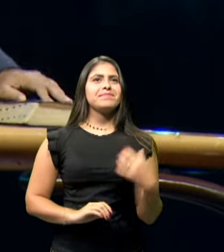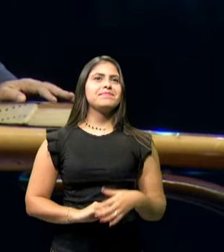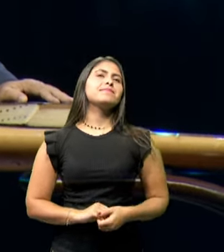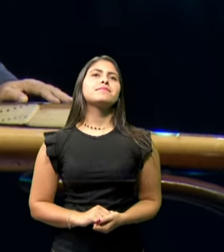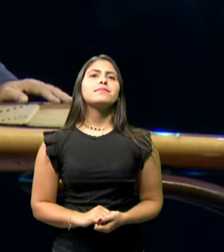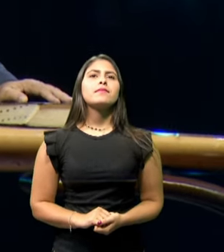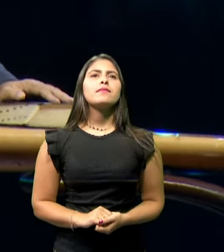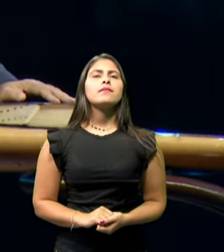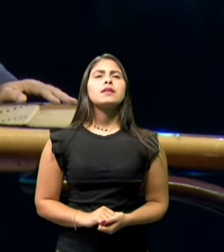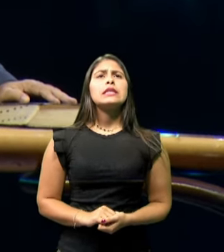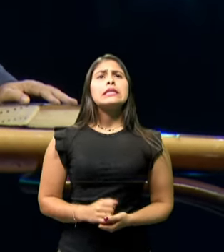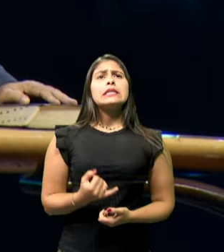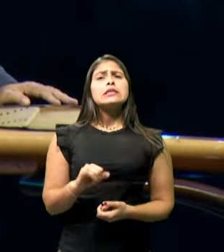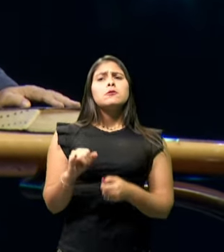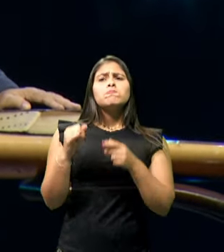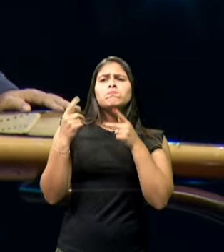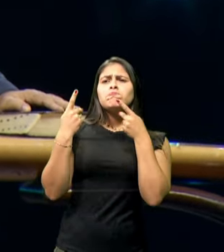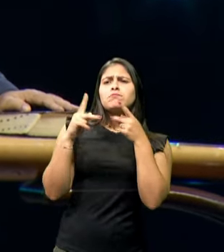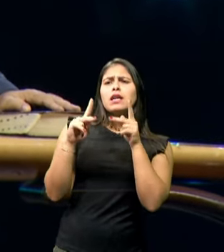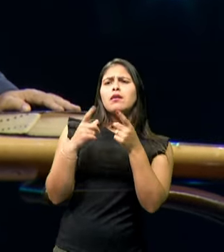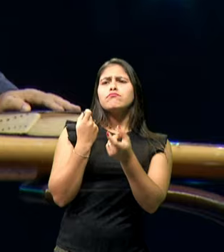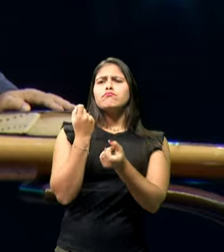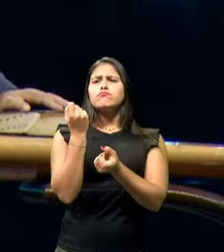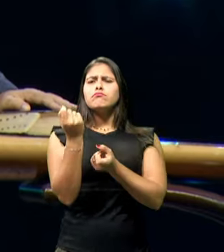Deixa eu dizer algumas coisas para você, querido e querida.